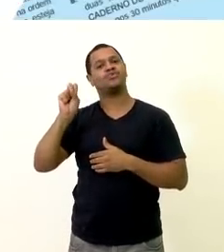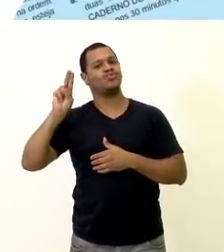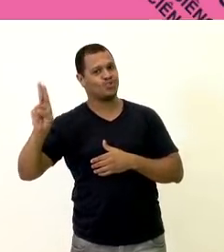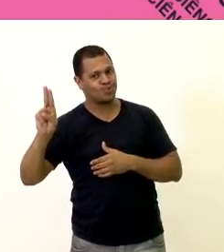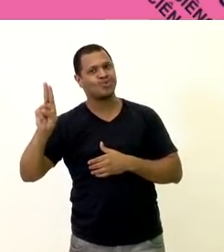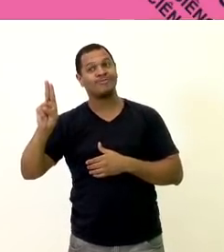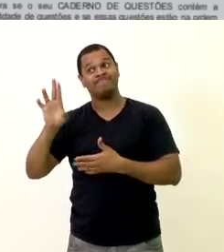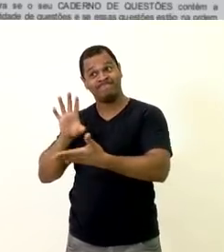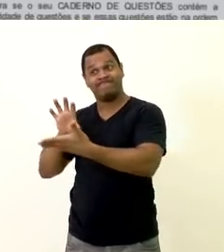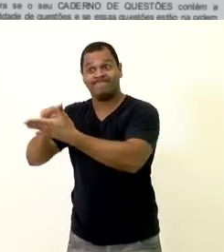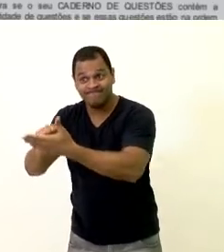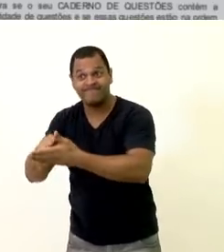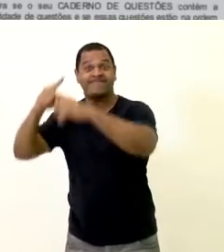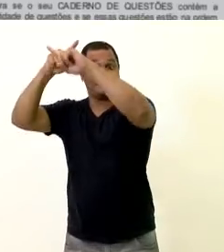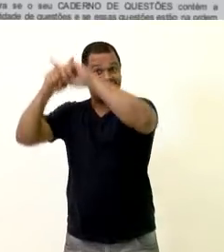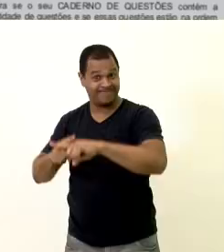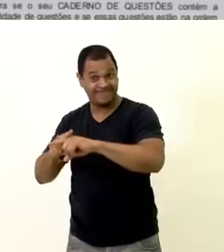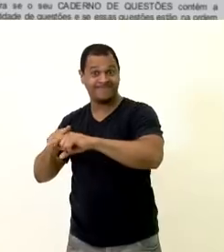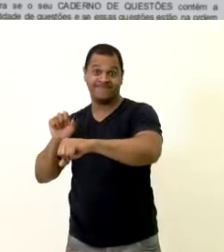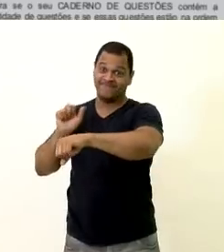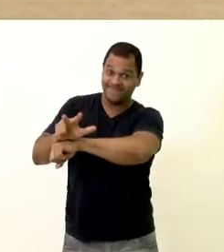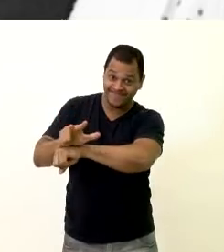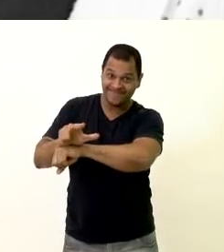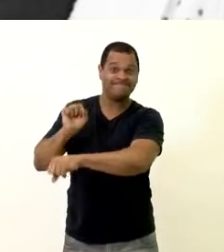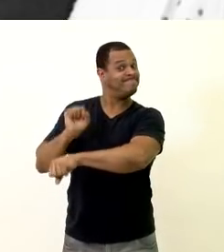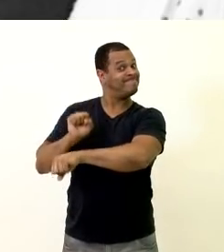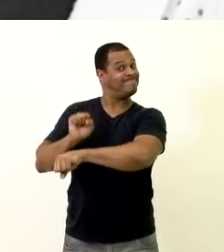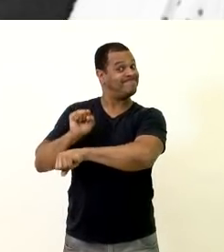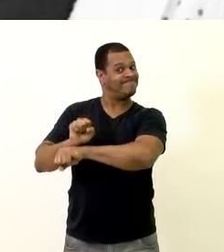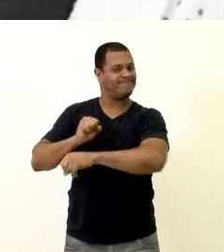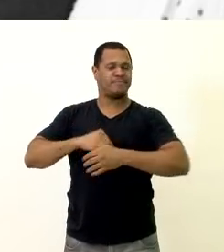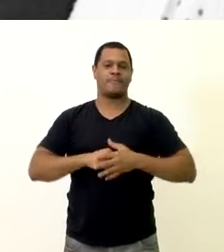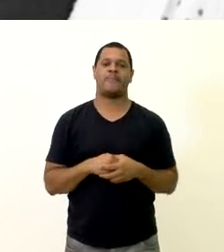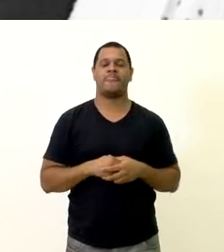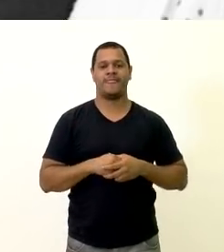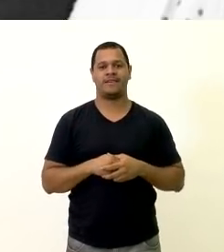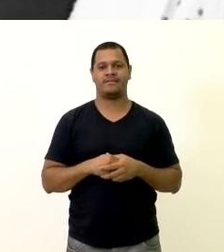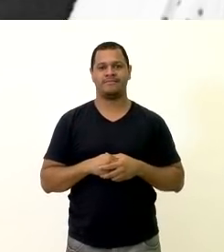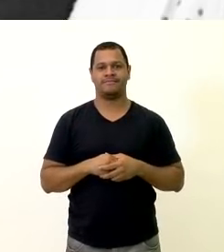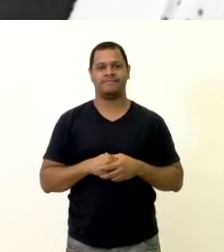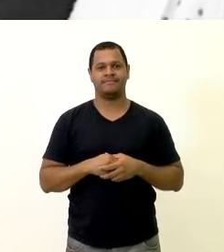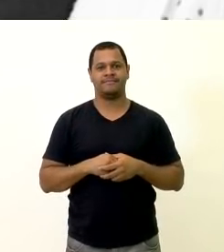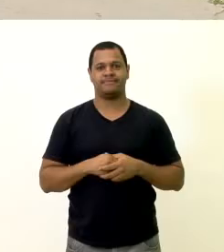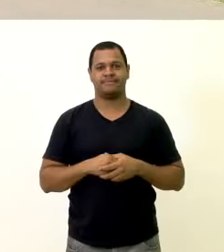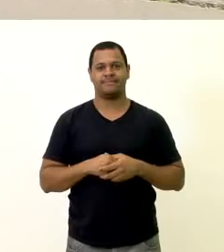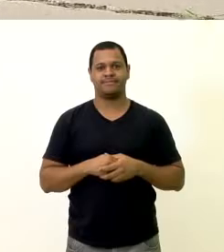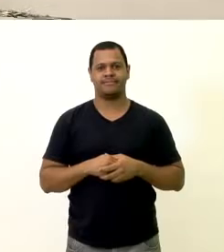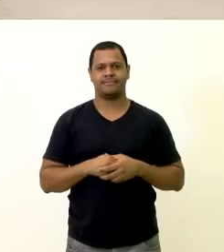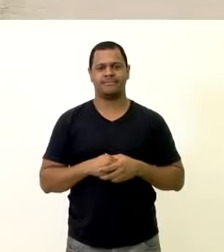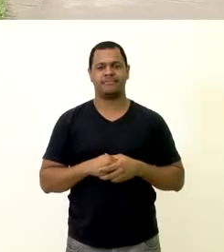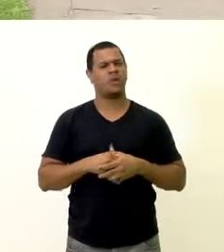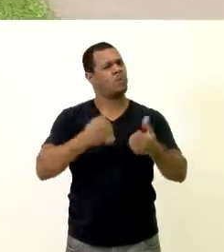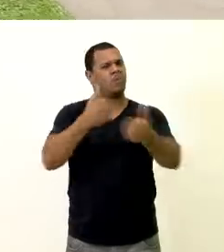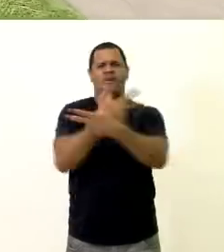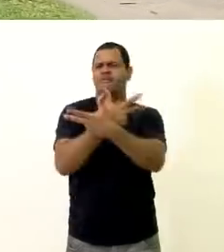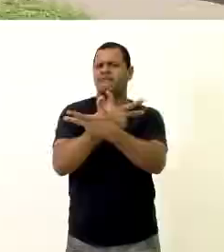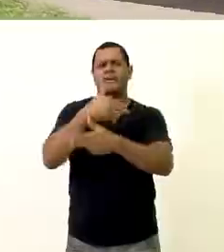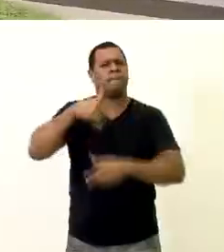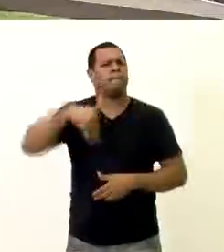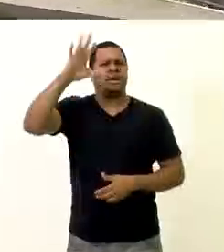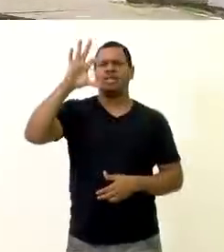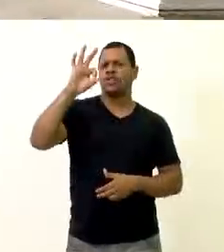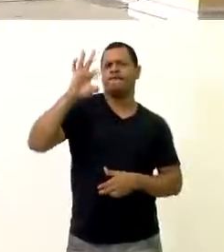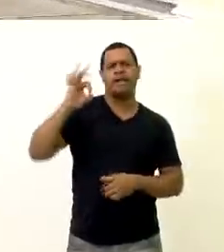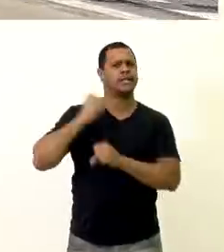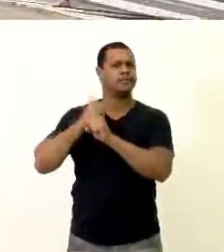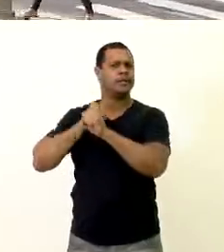fazerem o Enem, os candidatos concorrem às vagas da universidade por meio do SISU. A Universidade Federal de